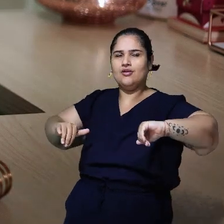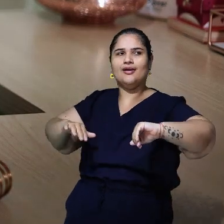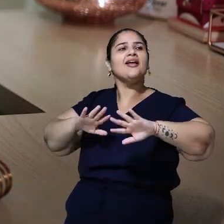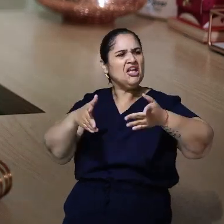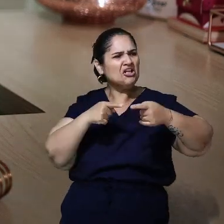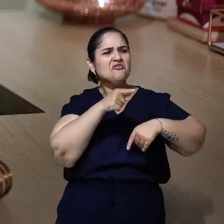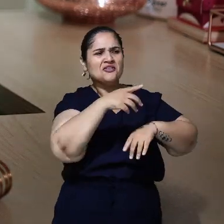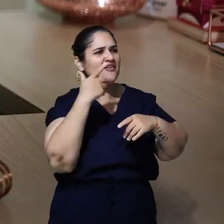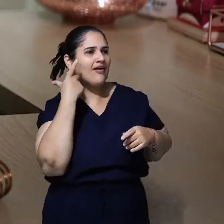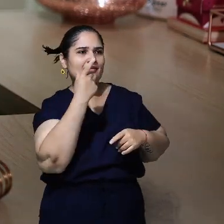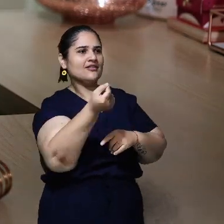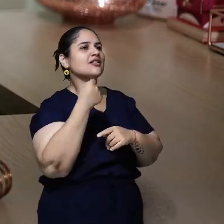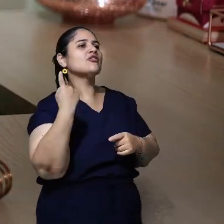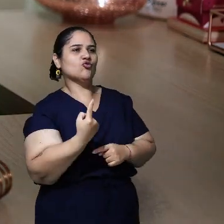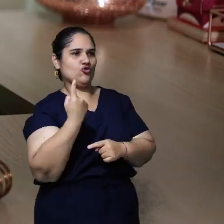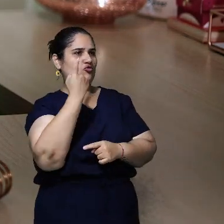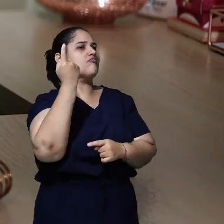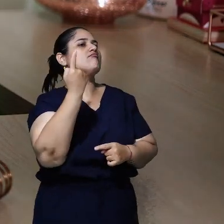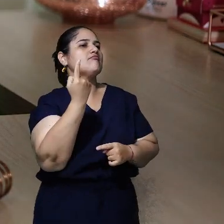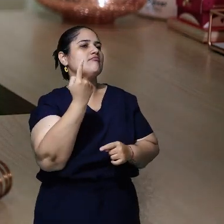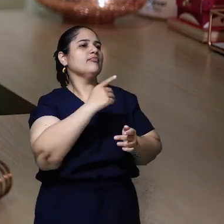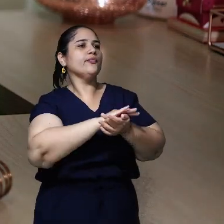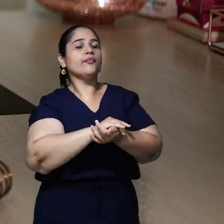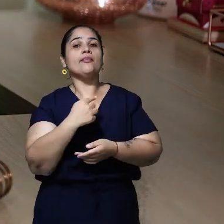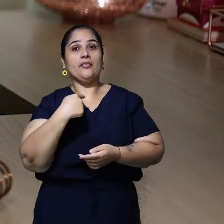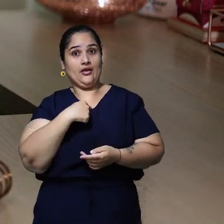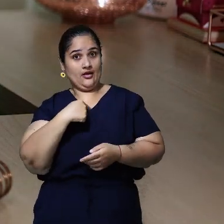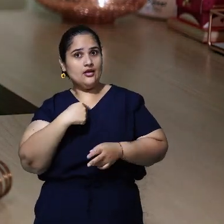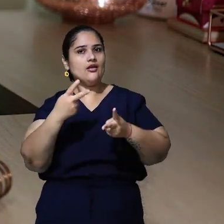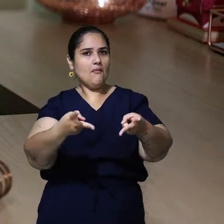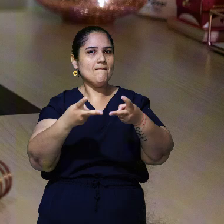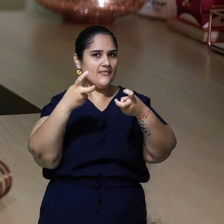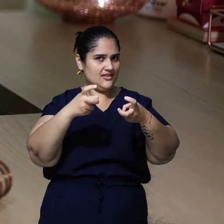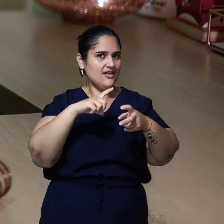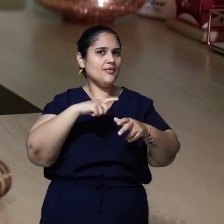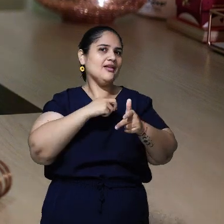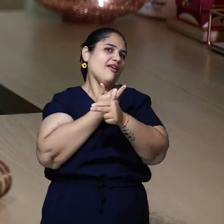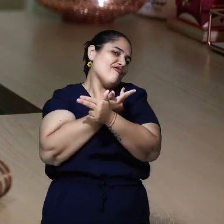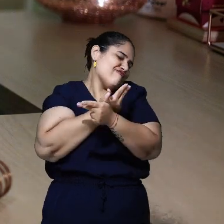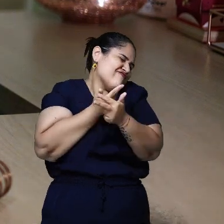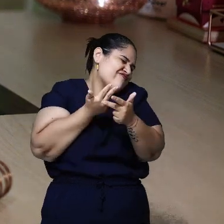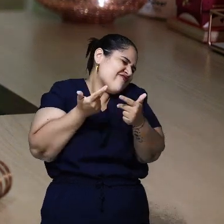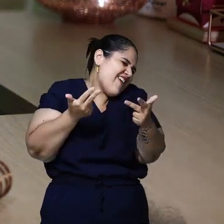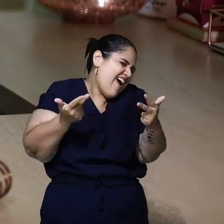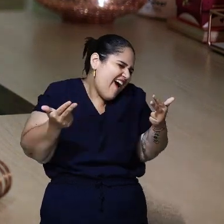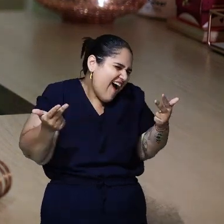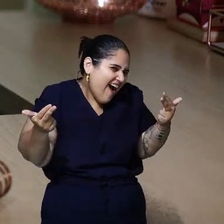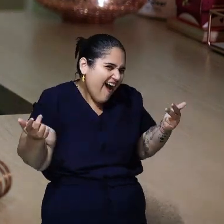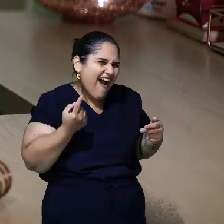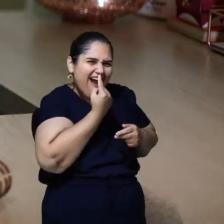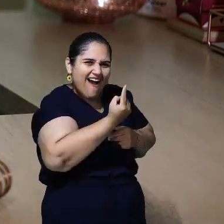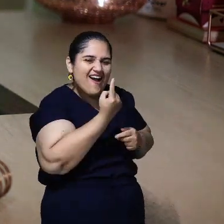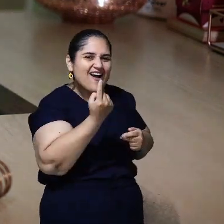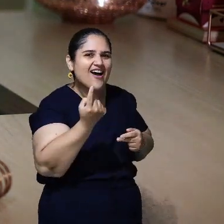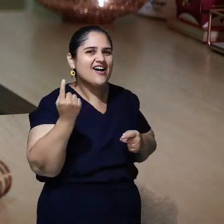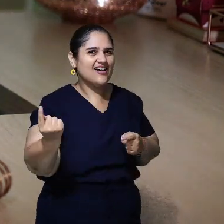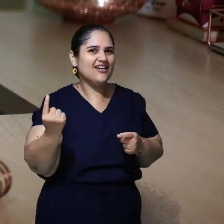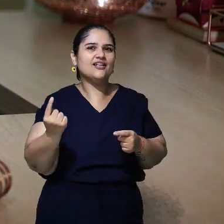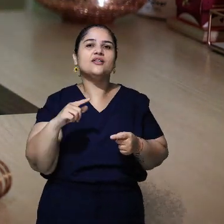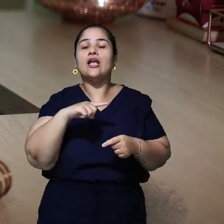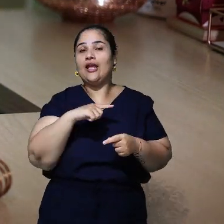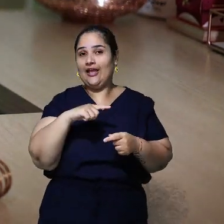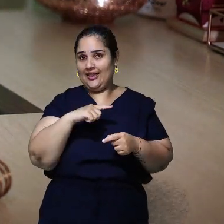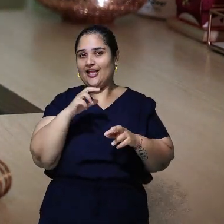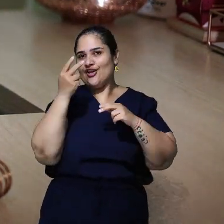só. E eu vejo assim que tem muitos casos, nossa, se eu fosse falar assim, muitos casos que realmente são